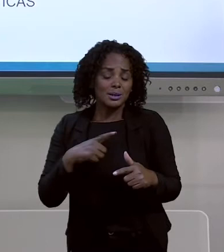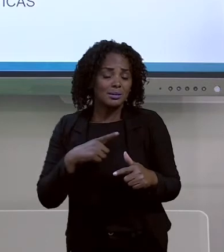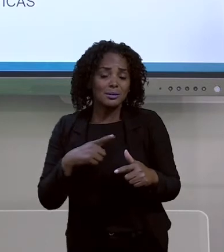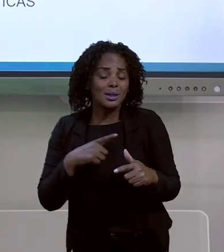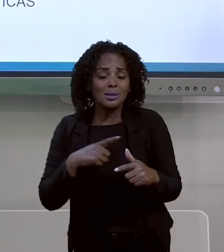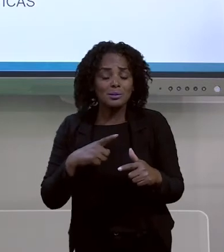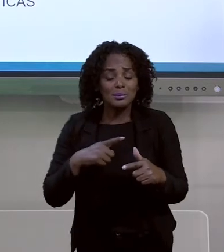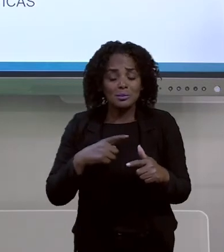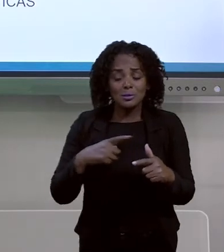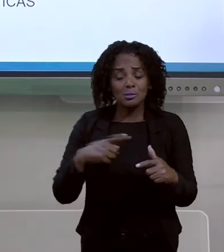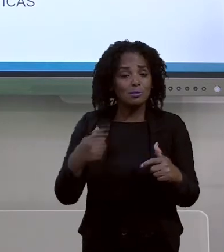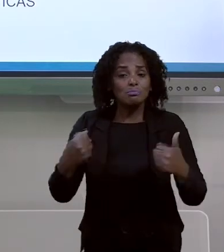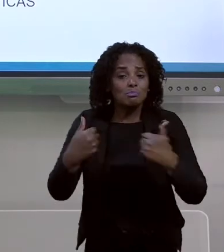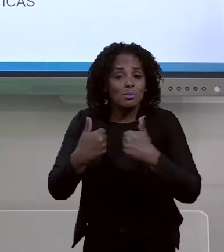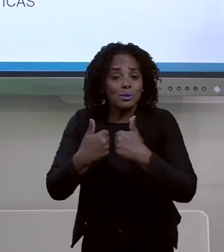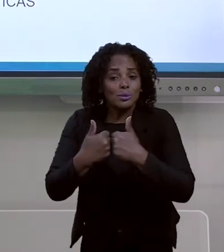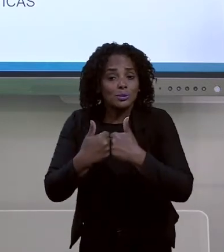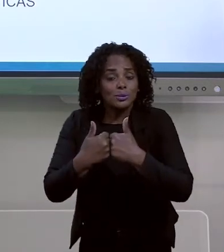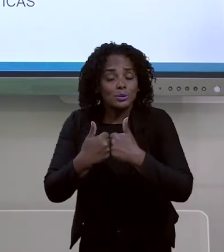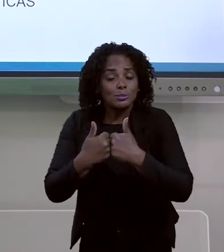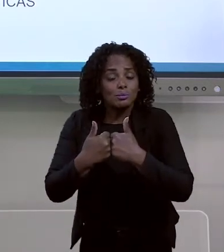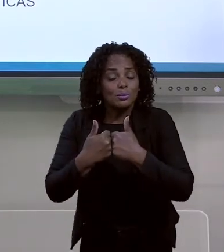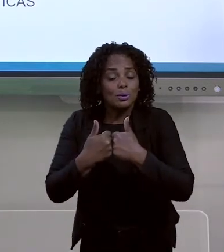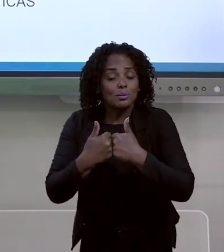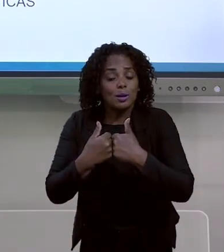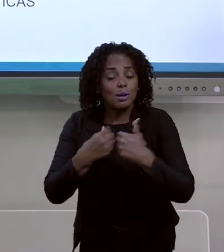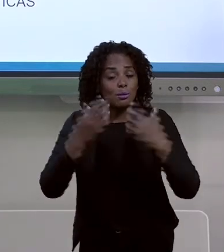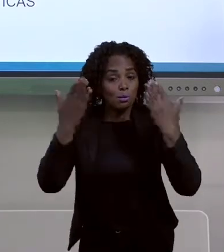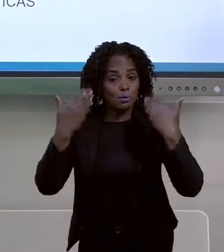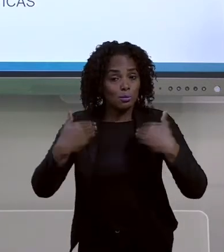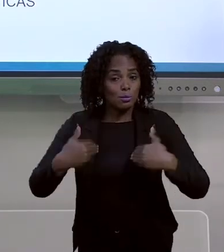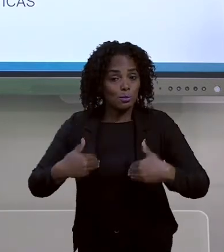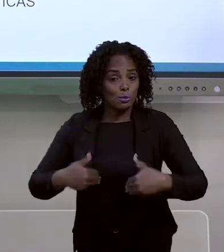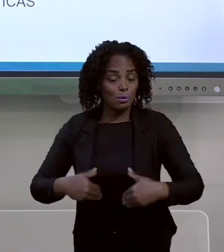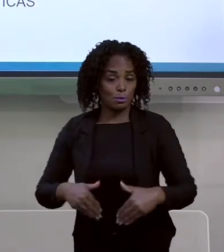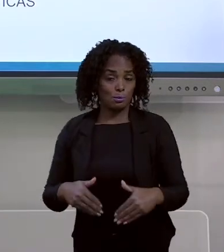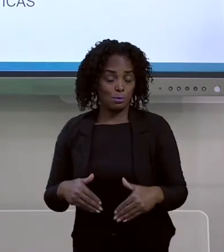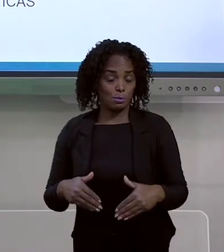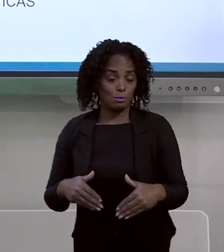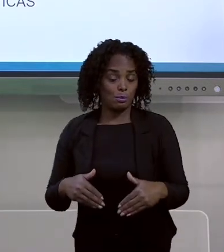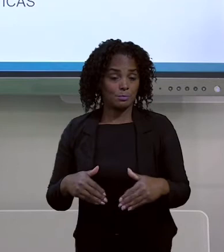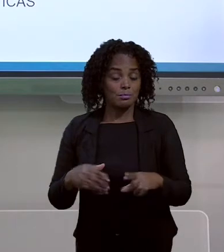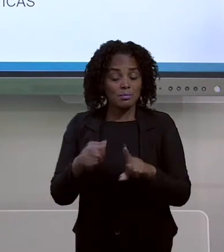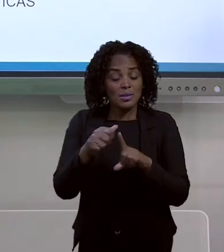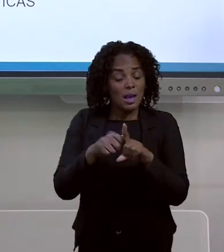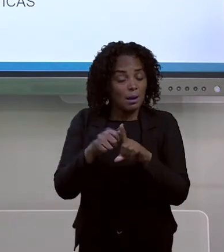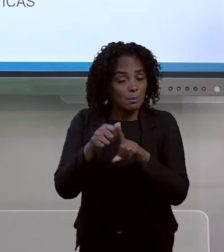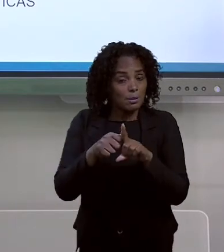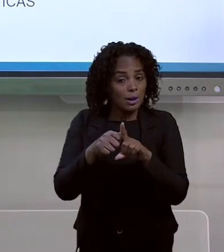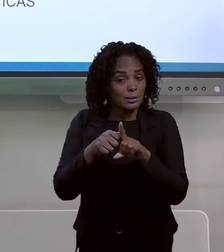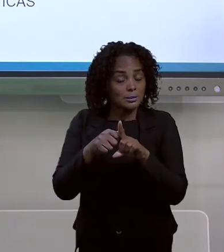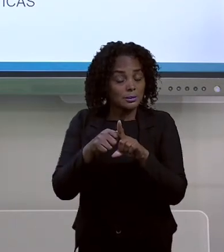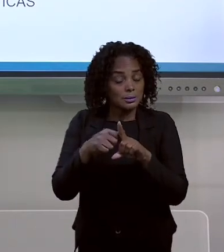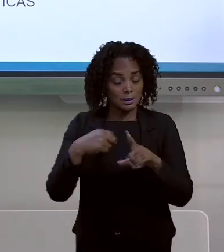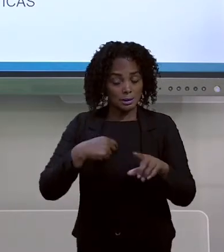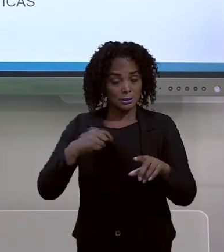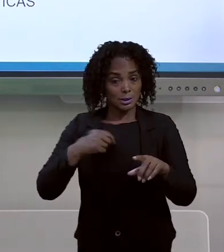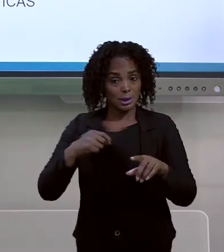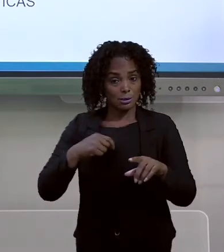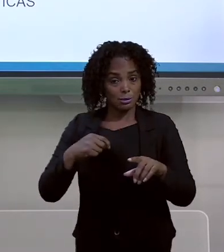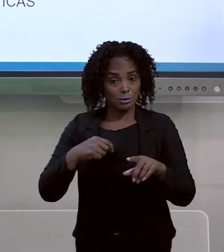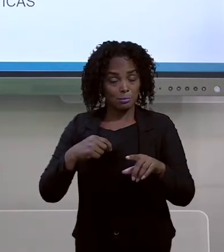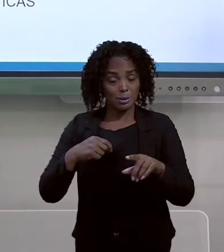próximo ao seu corpo. Ela tá ali na camisa, mas ela tá na camisa do lado de fora. Ela não afeta em nada a